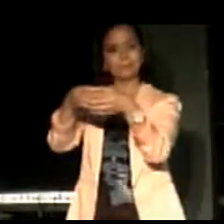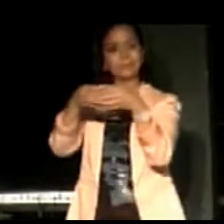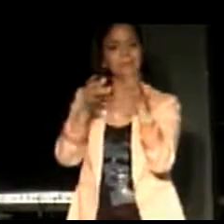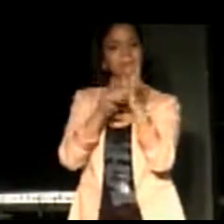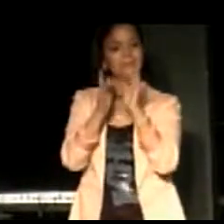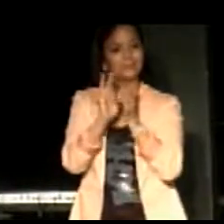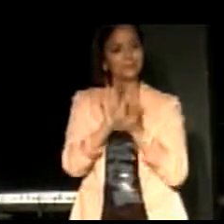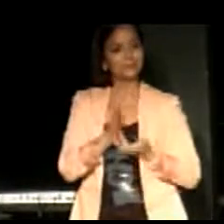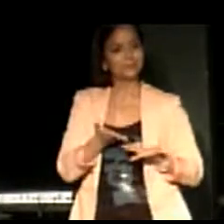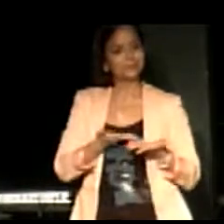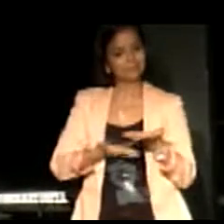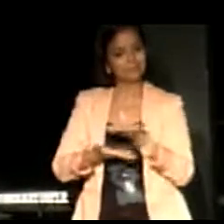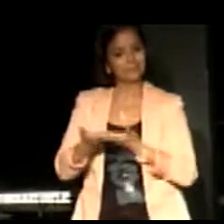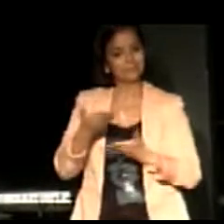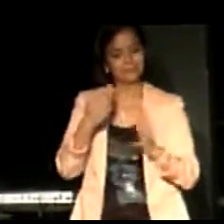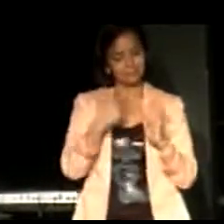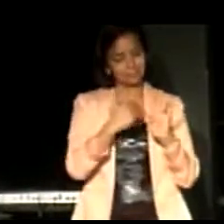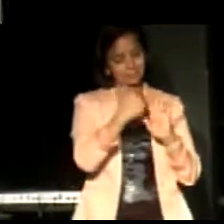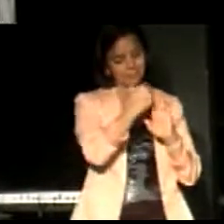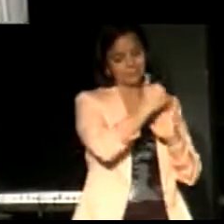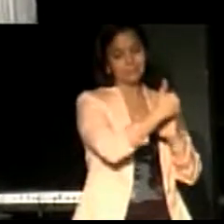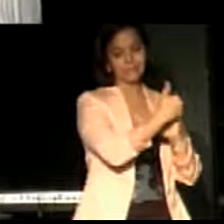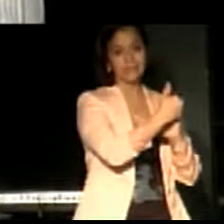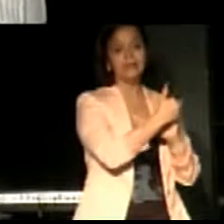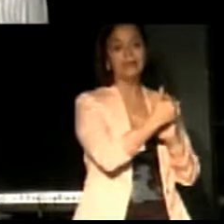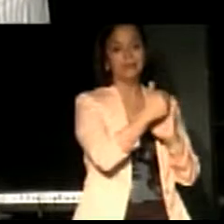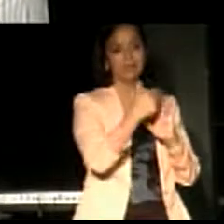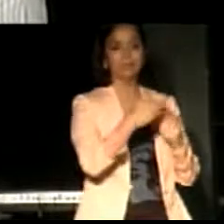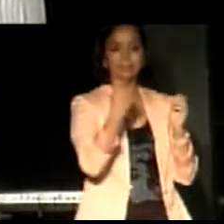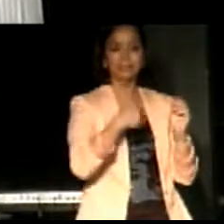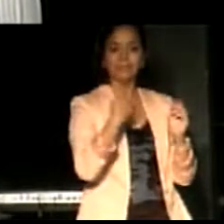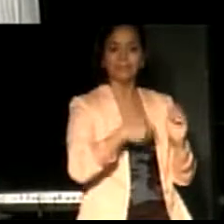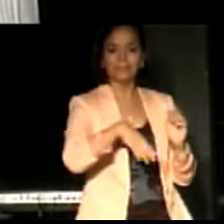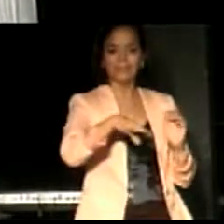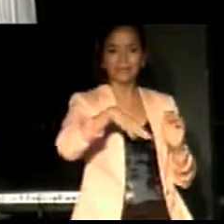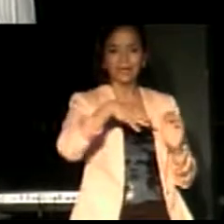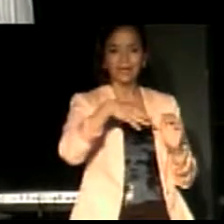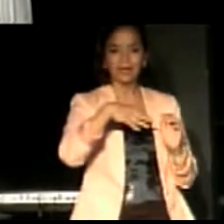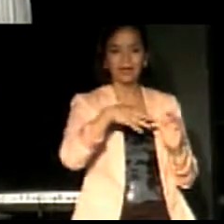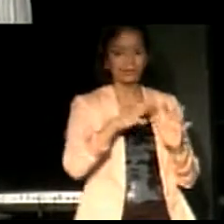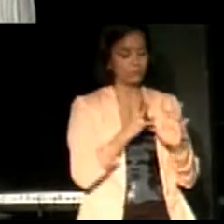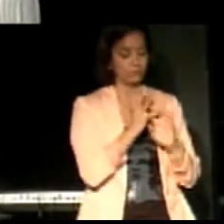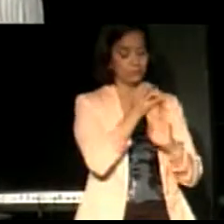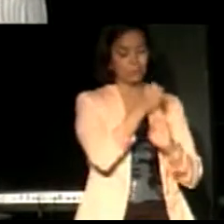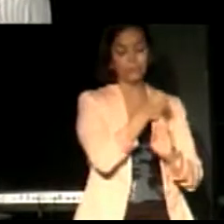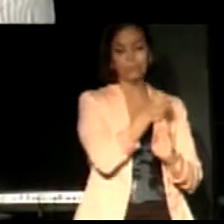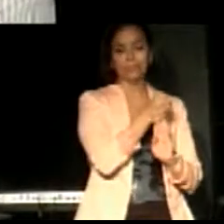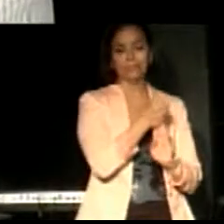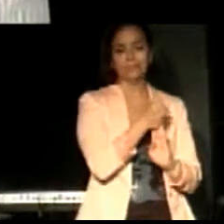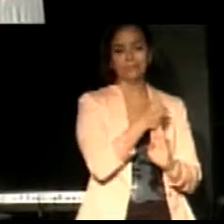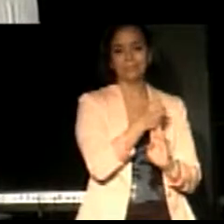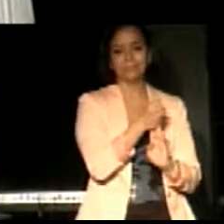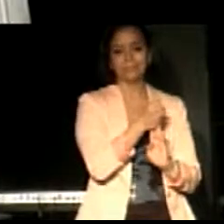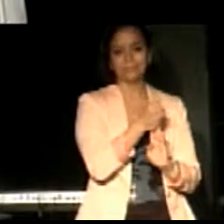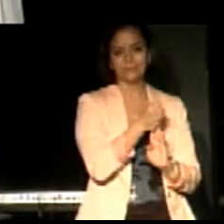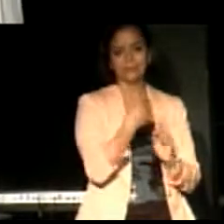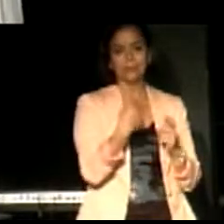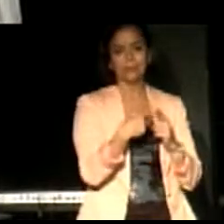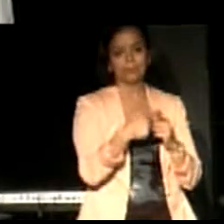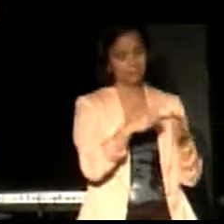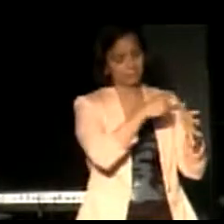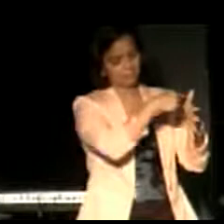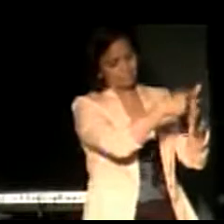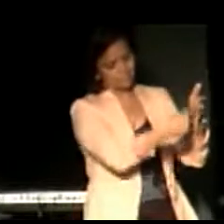dessas características, em certo sentido, requer a presença das demais, porque as